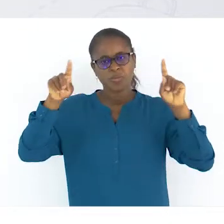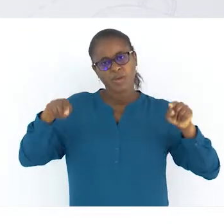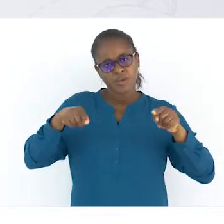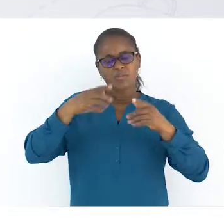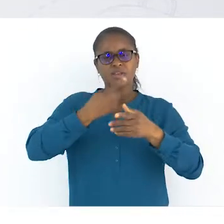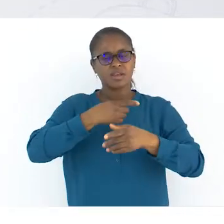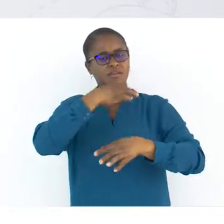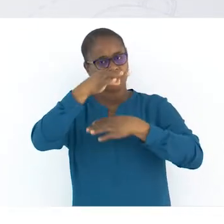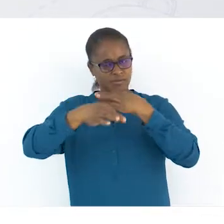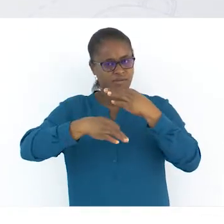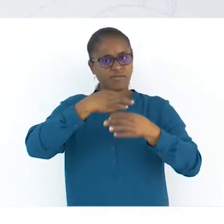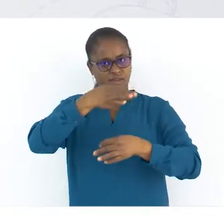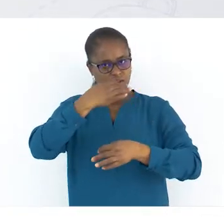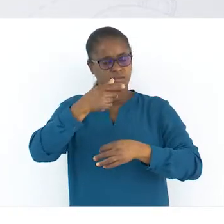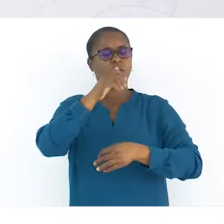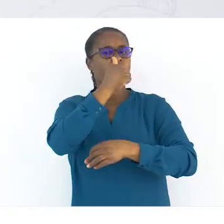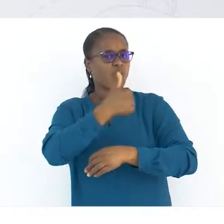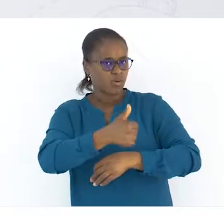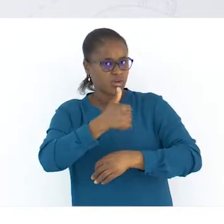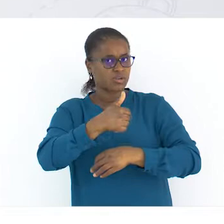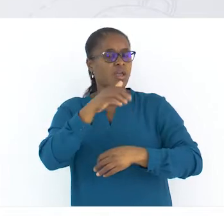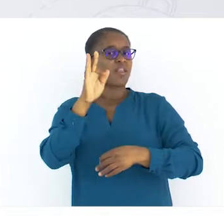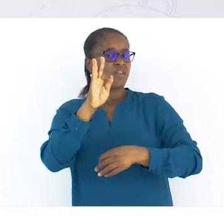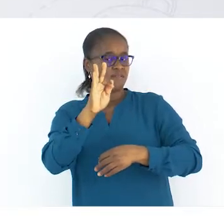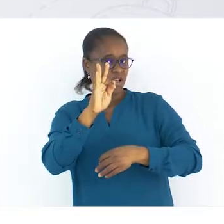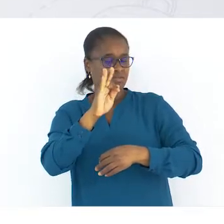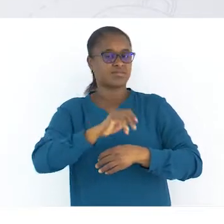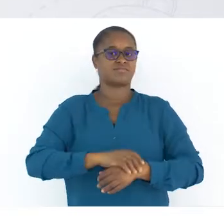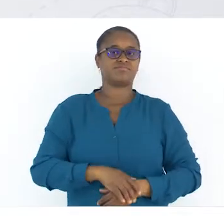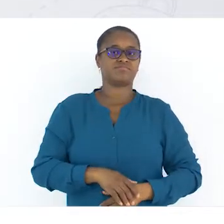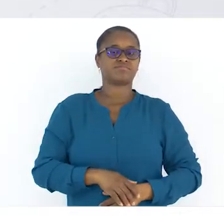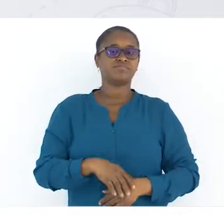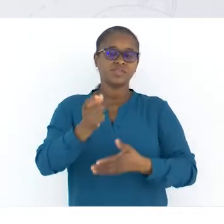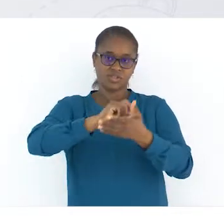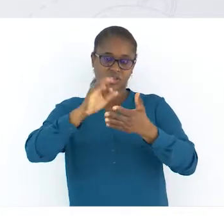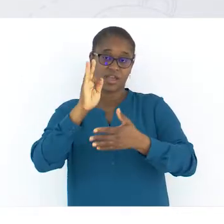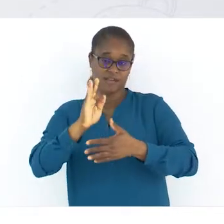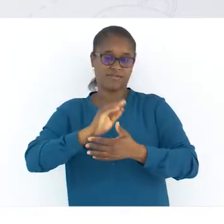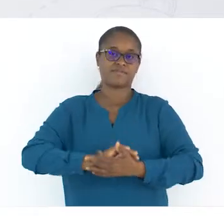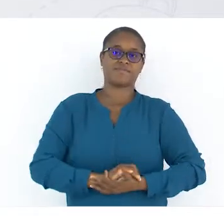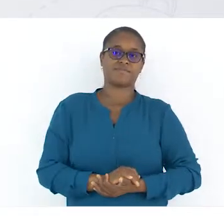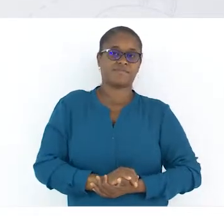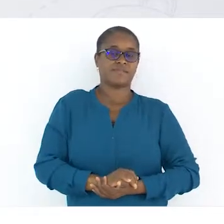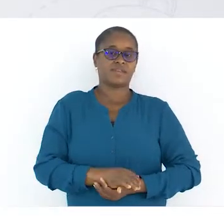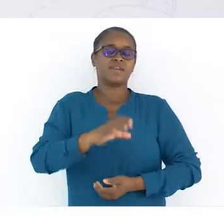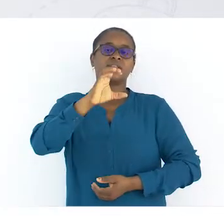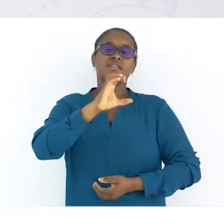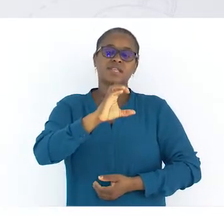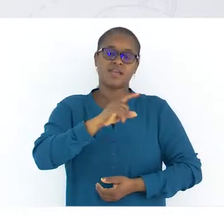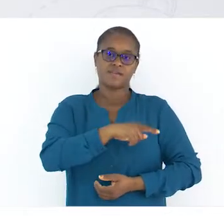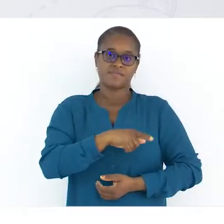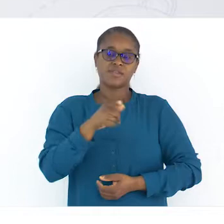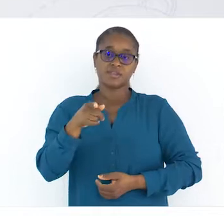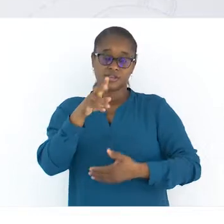dito? Ótimo. Aqui, a afirmação é falsa. Colocaram a letra F. A linha C.